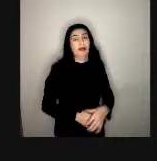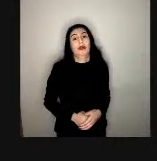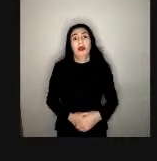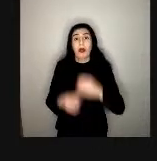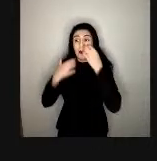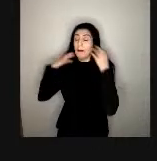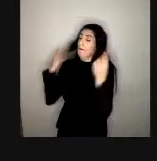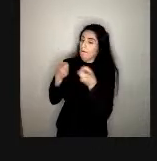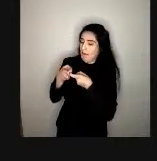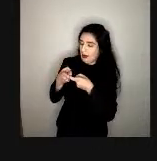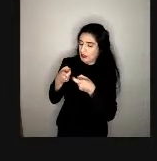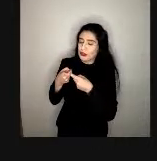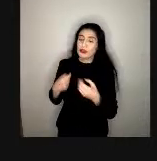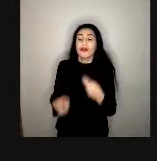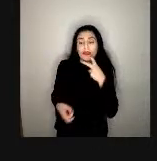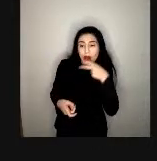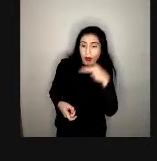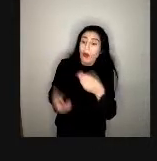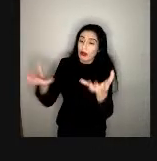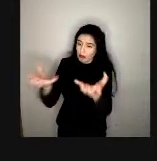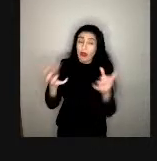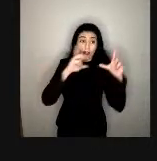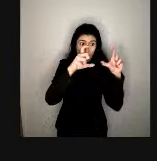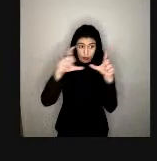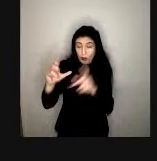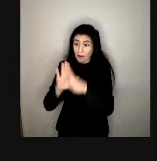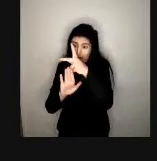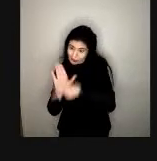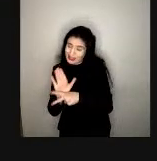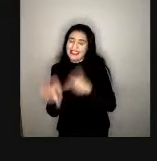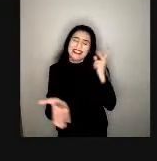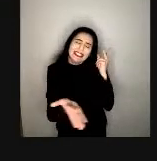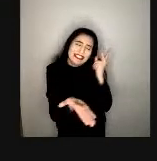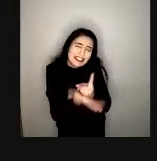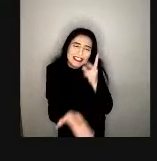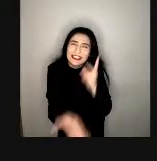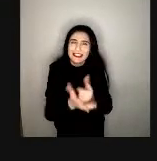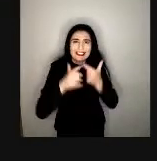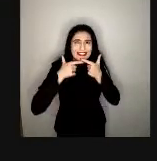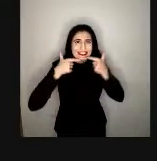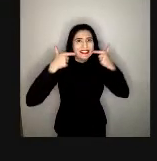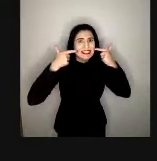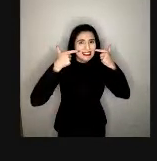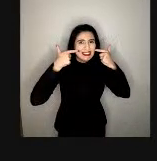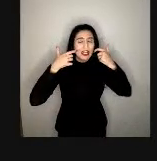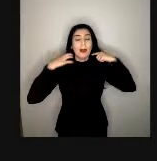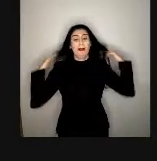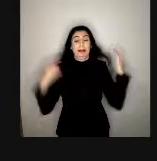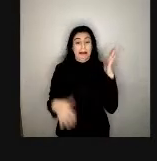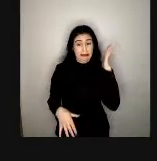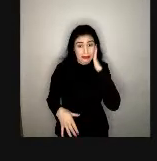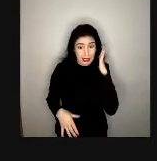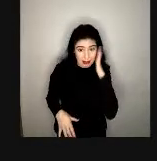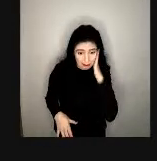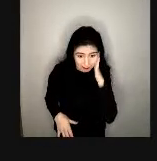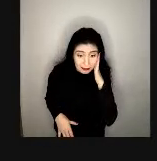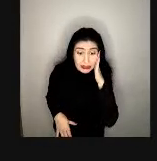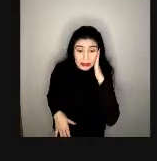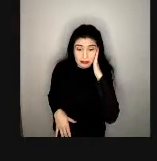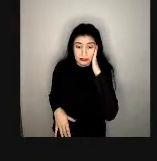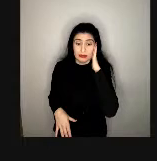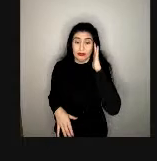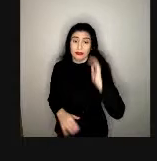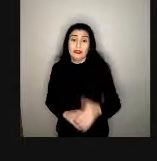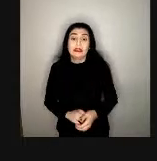fotos para esse projeto? E ela falou, quero. Ela estava sempre sorrindo, ela sabia que ela estava com metástase e que ela tinha pouco tempo de